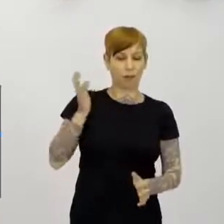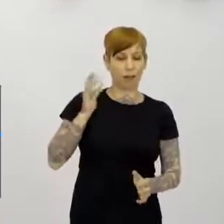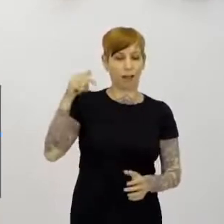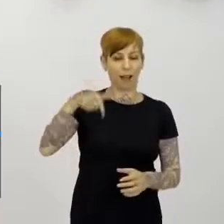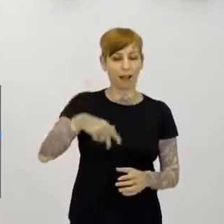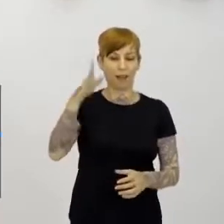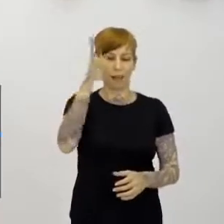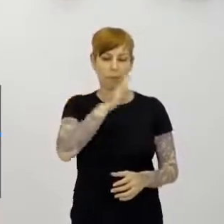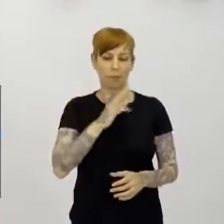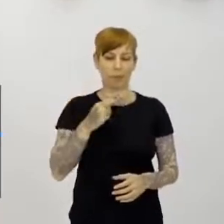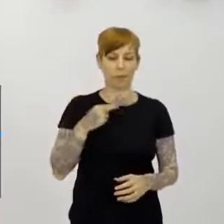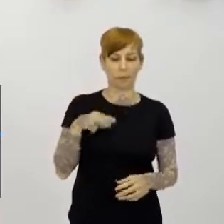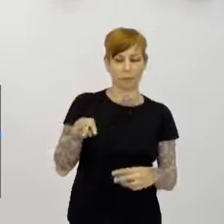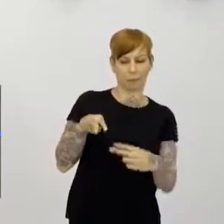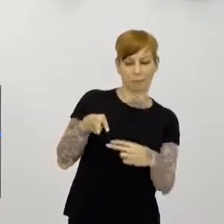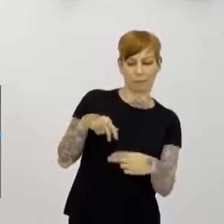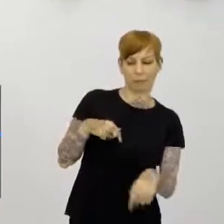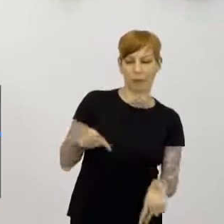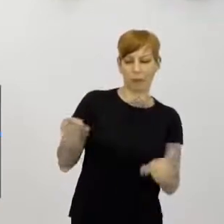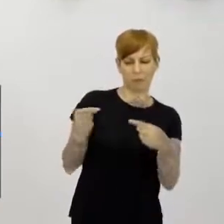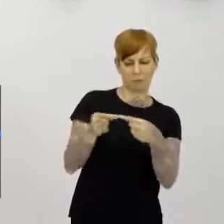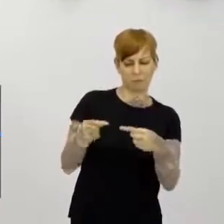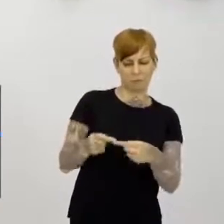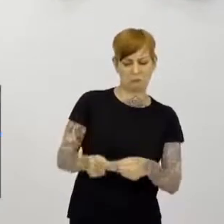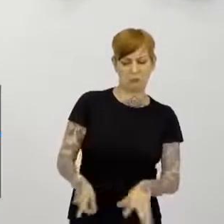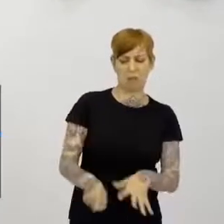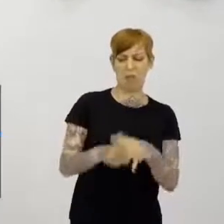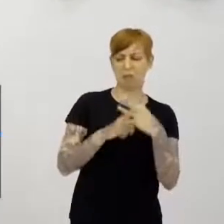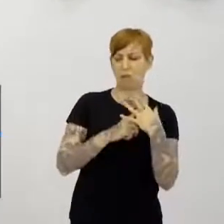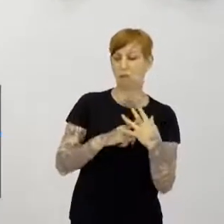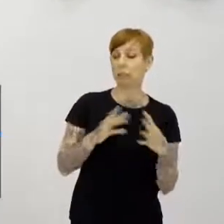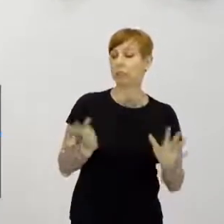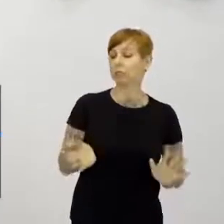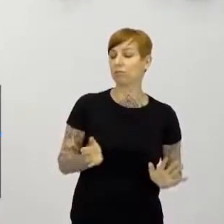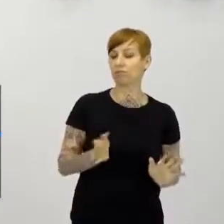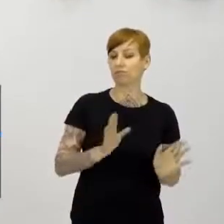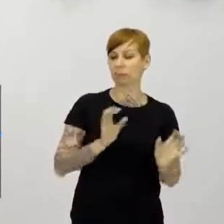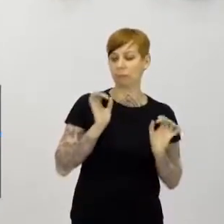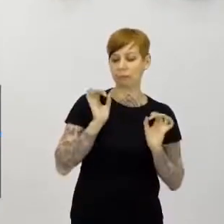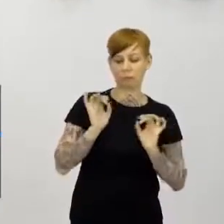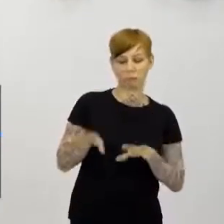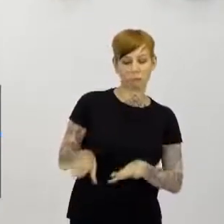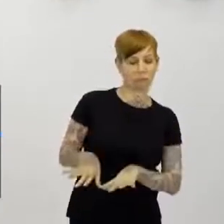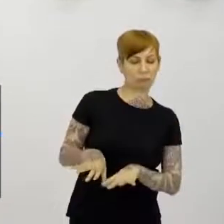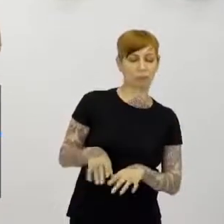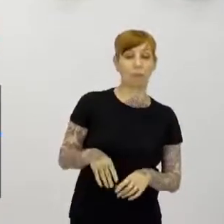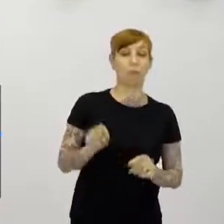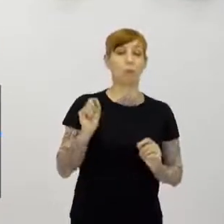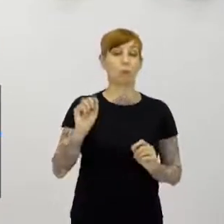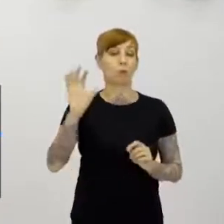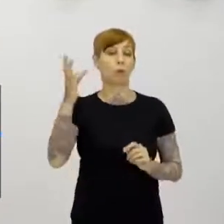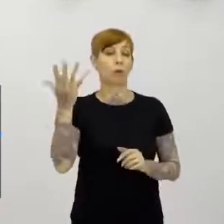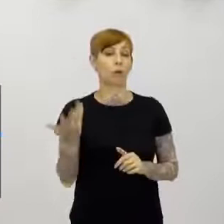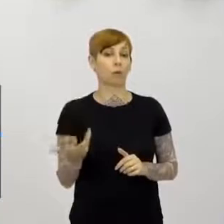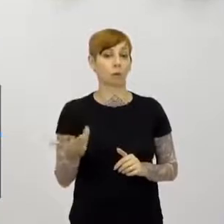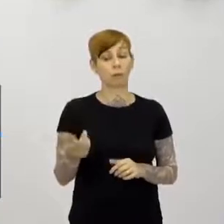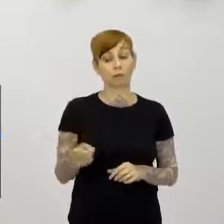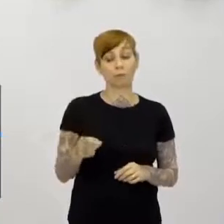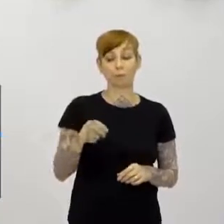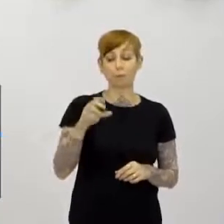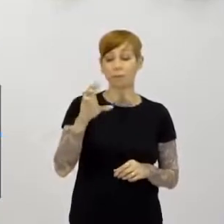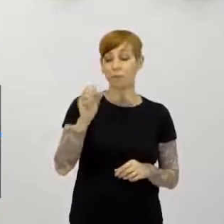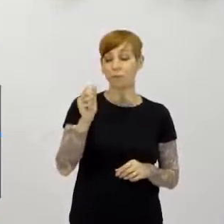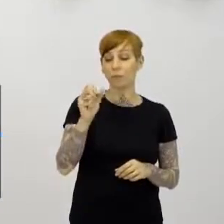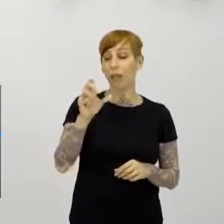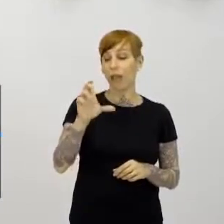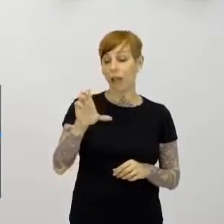como um presidente alinhado ali com o comunismo. E aí, Bom, o que vai acontecer? O Carlos Lacerda, que era um